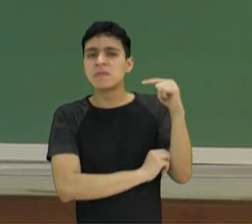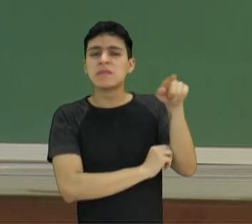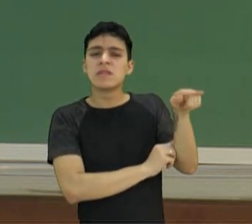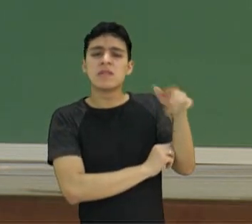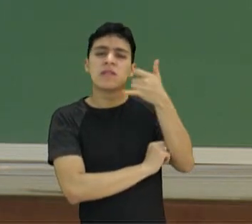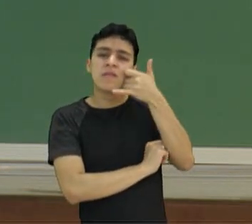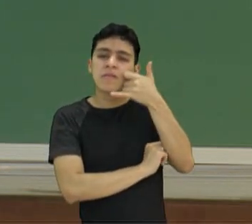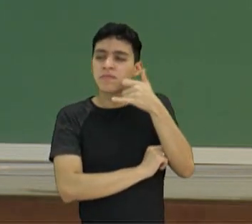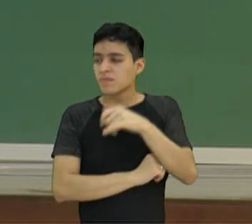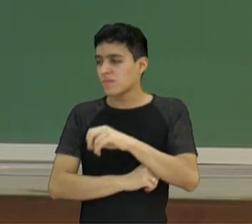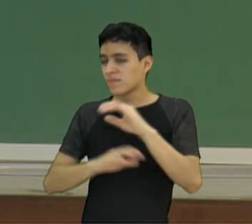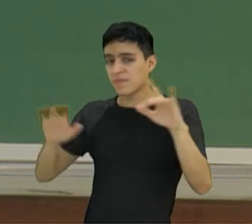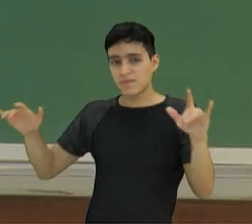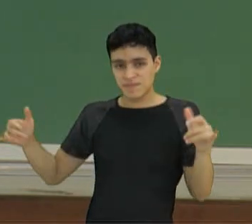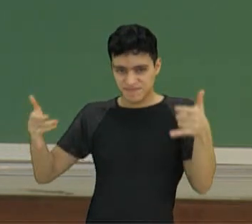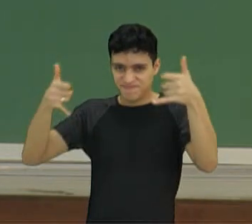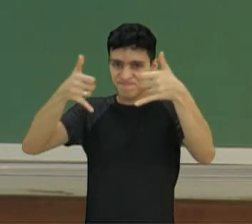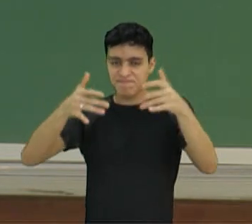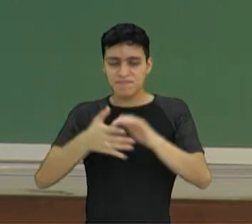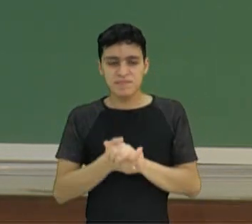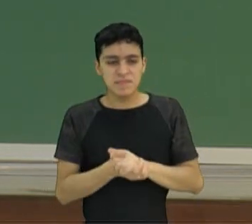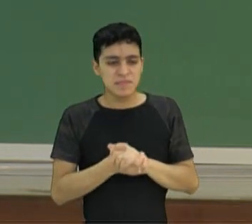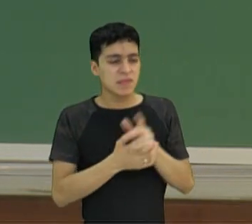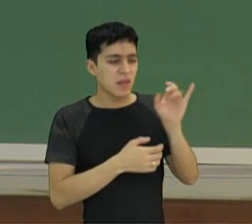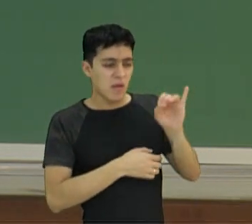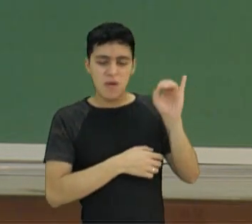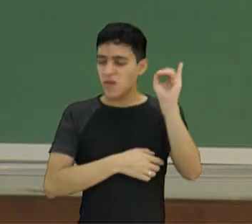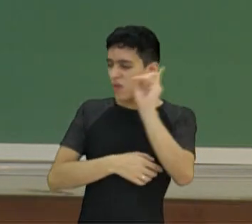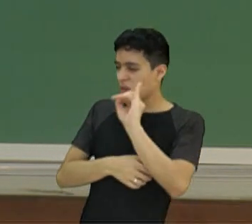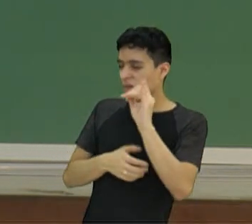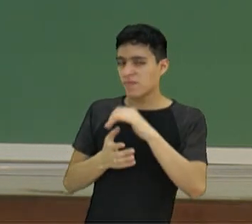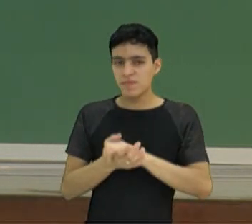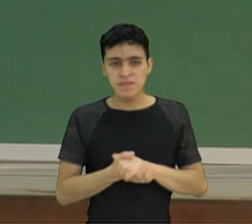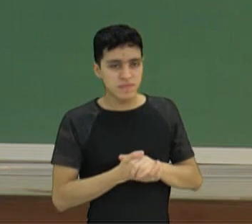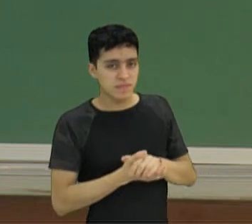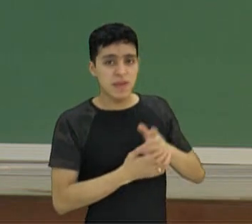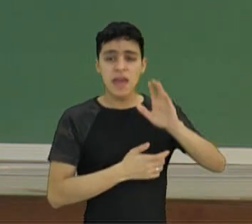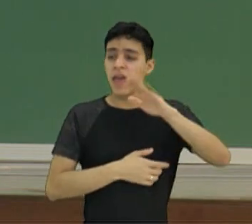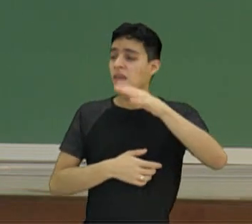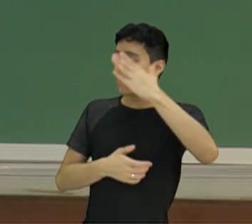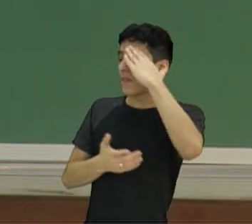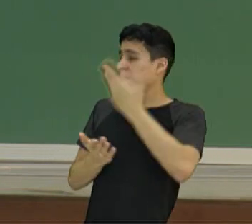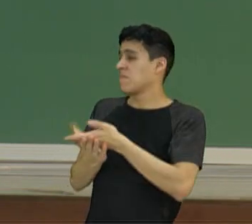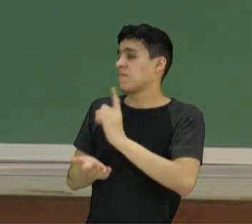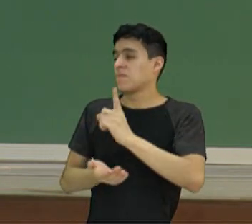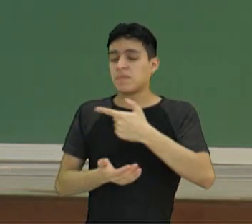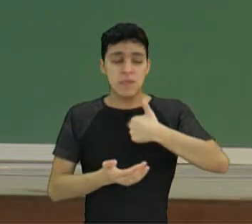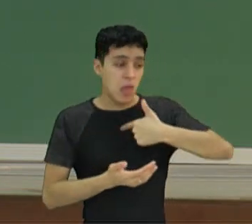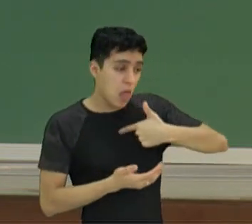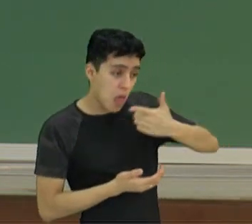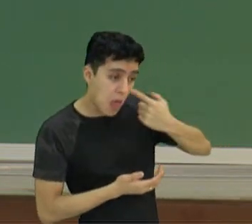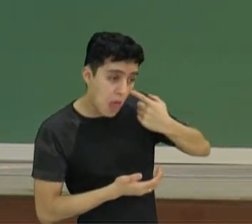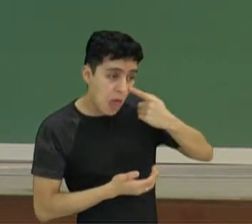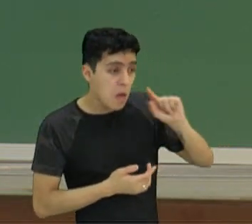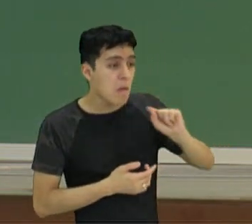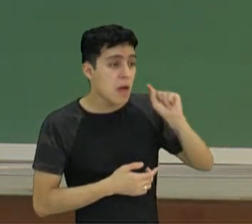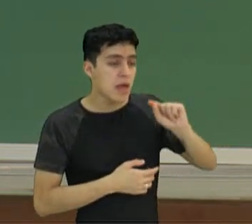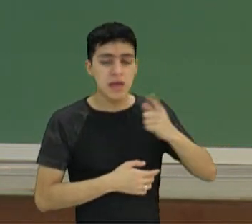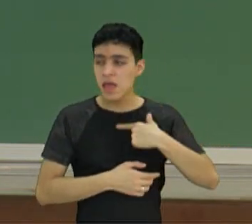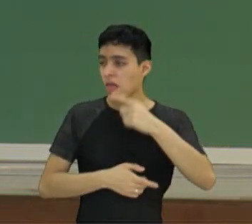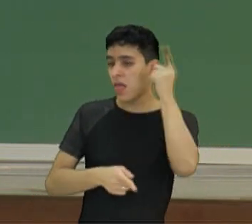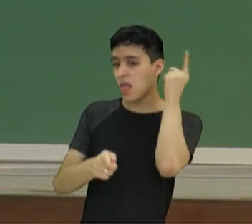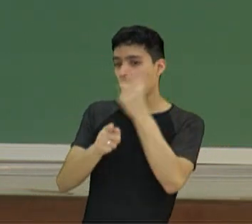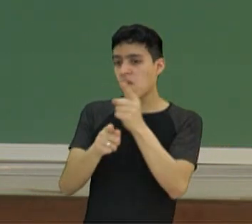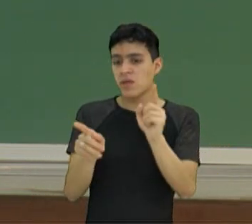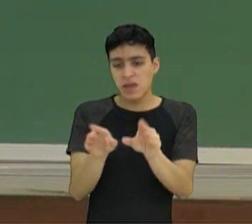né? Hi, Charlotte. Oi, Charlotte. Oi, Steve. Você não vai acreditar. O quê? Eu acabei de encontrar uma